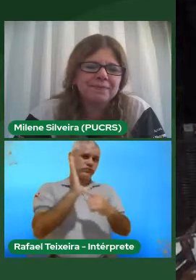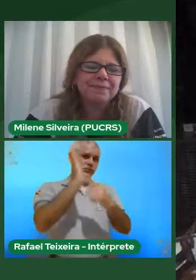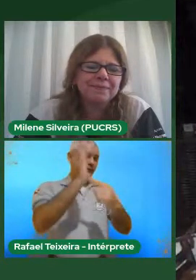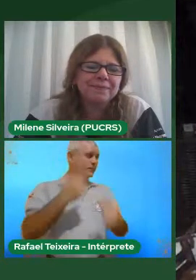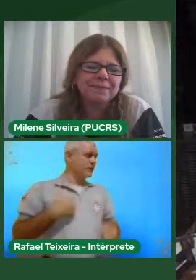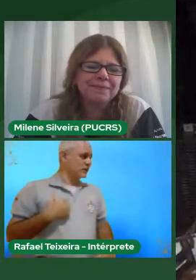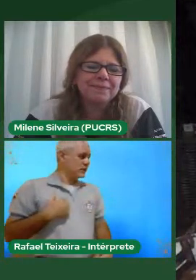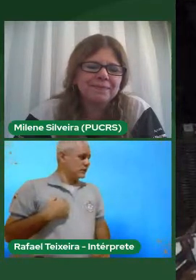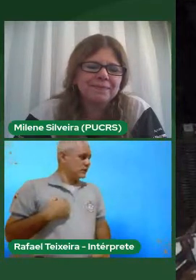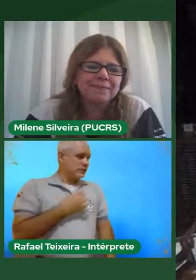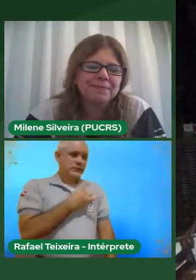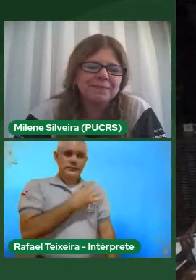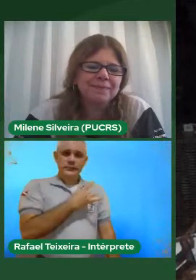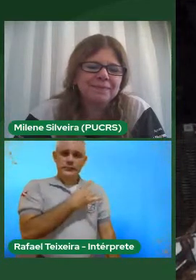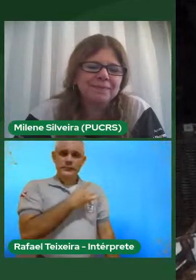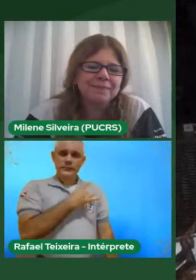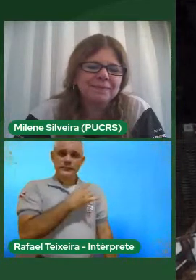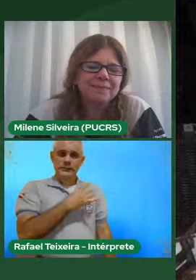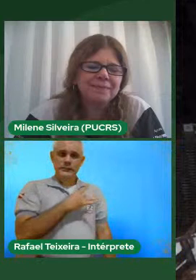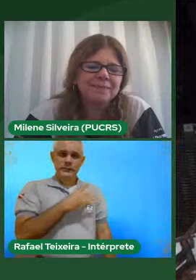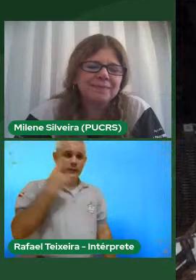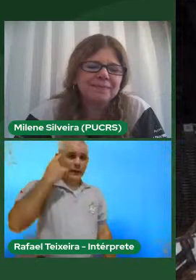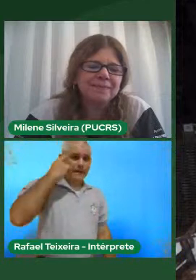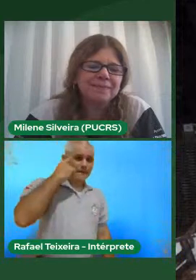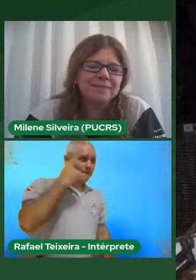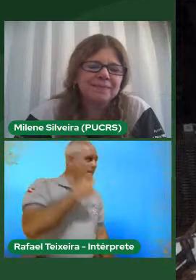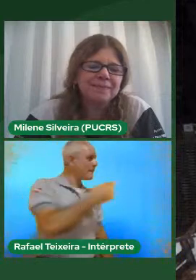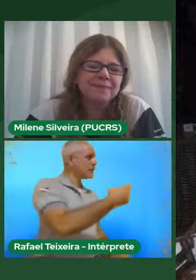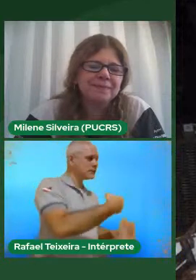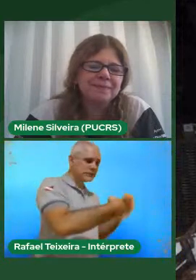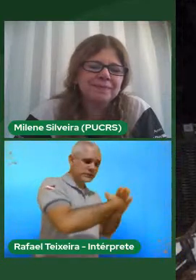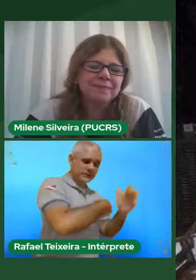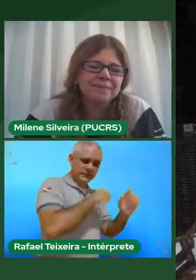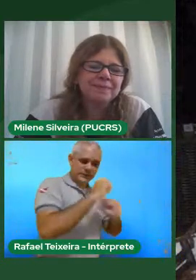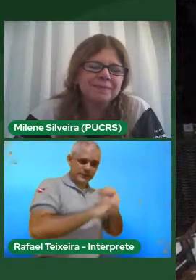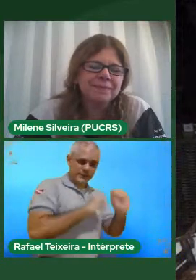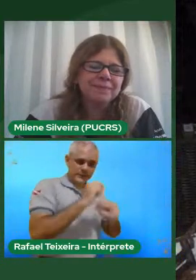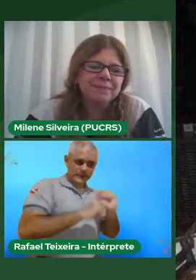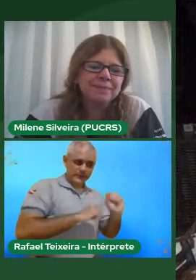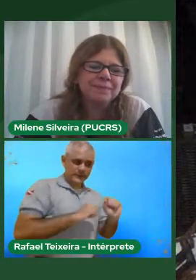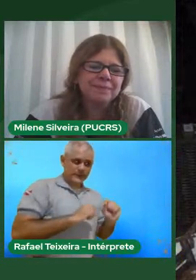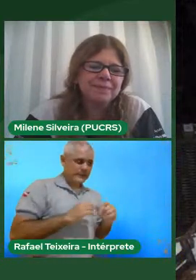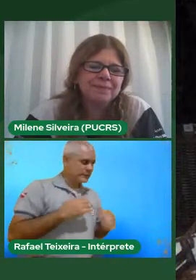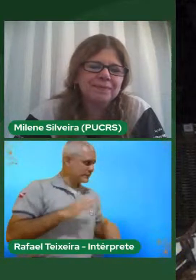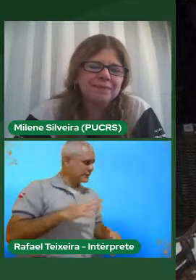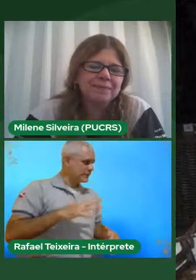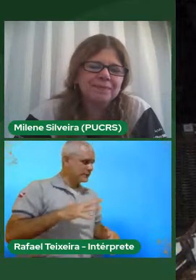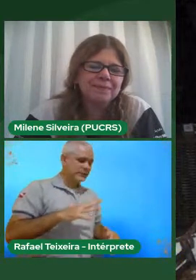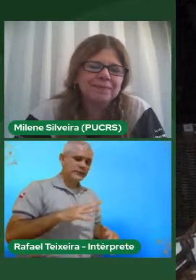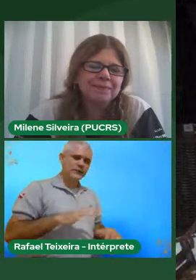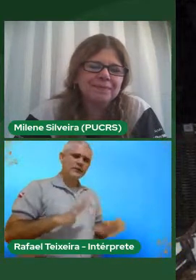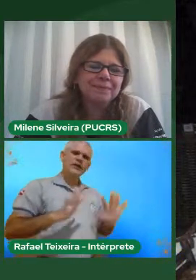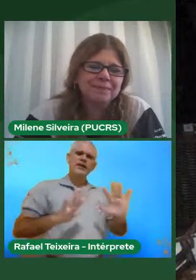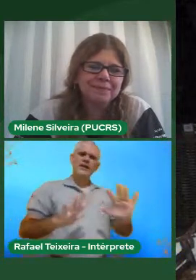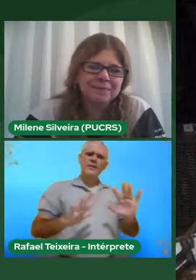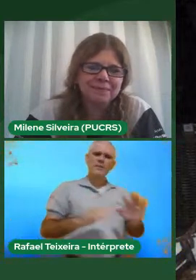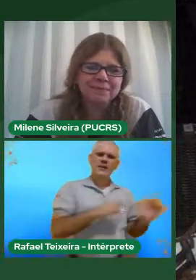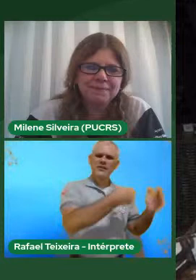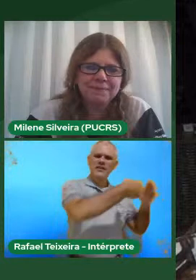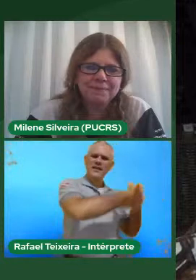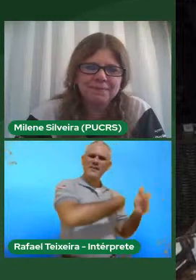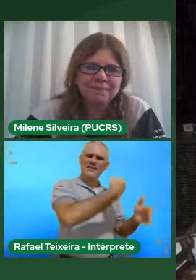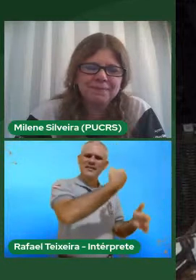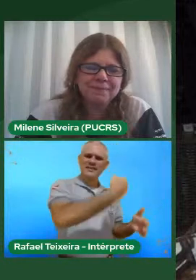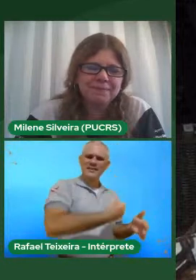das perguntas que vocês iam fazer. Foi tão interessante, foi tão inspirador, que até hoje me lembro muito bem. Para mim, você